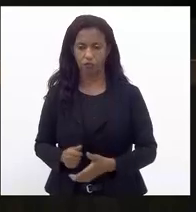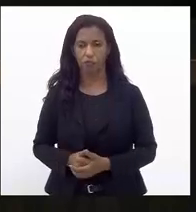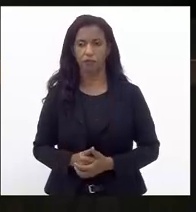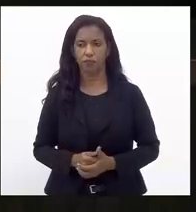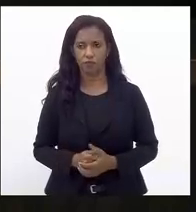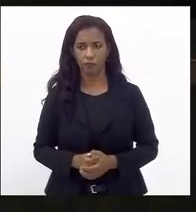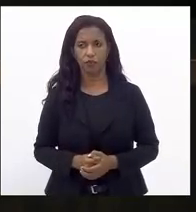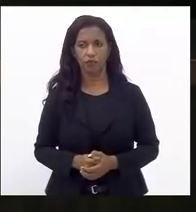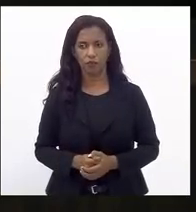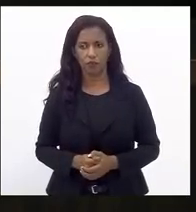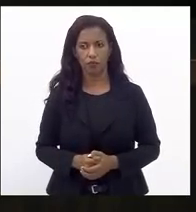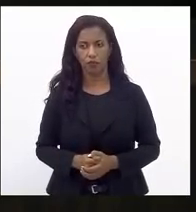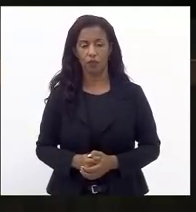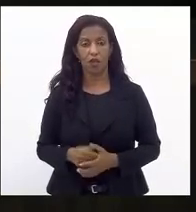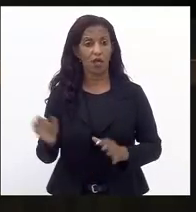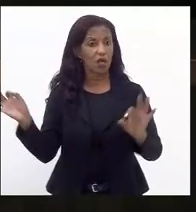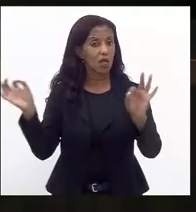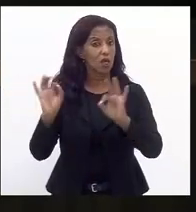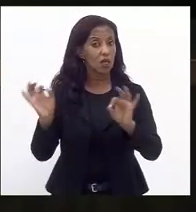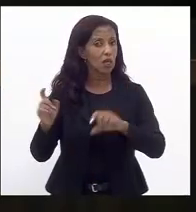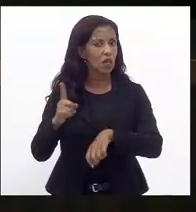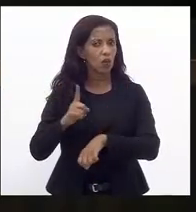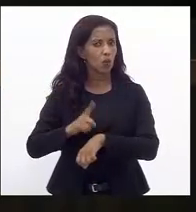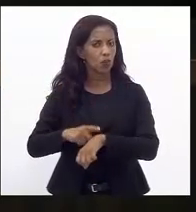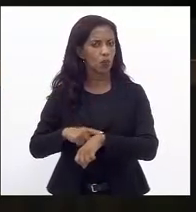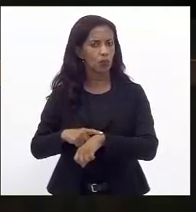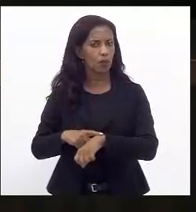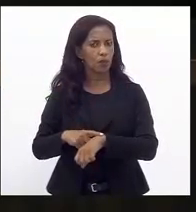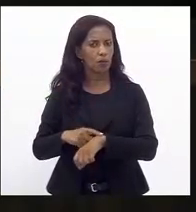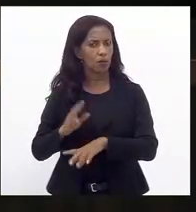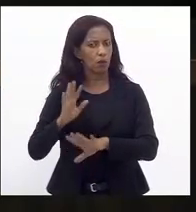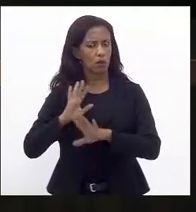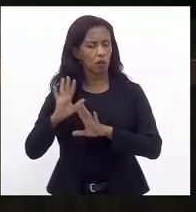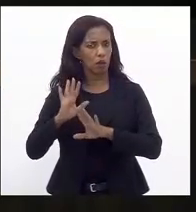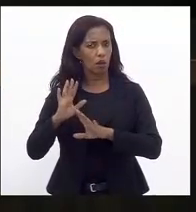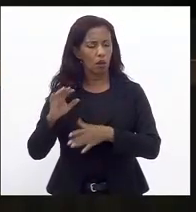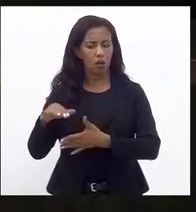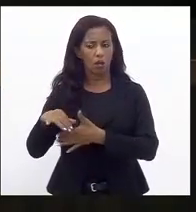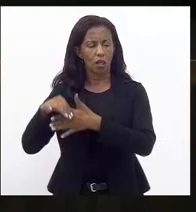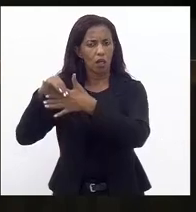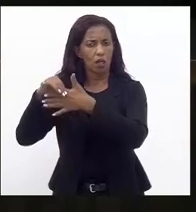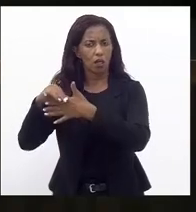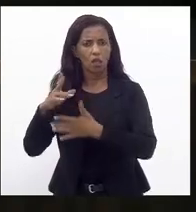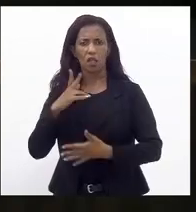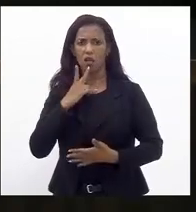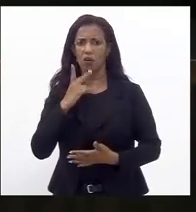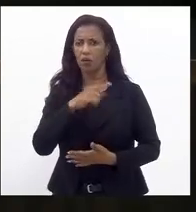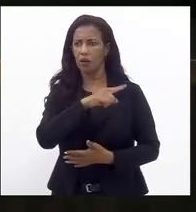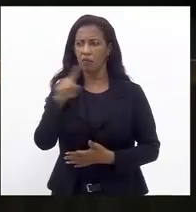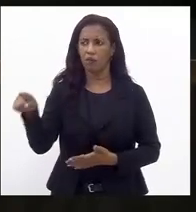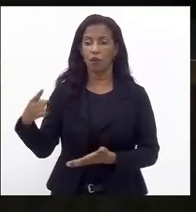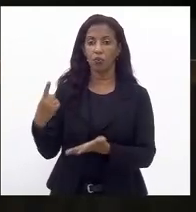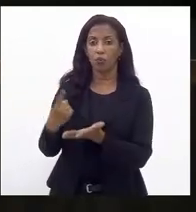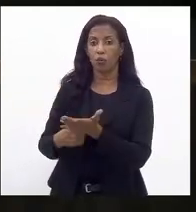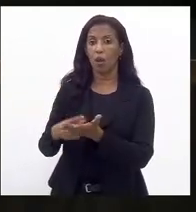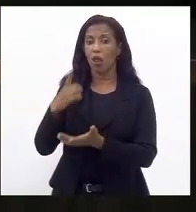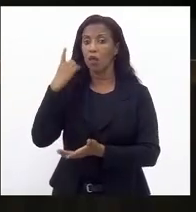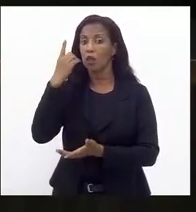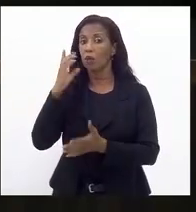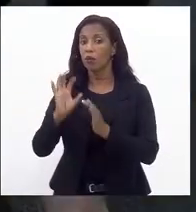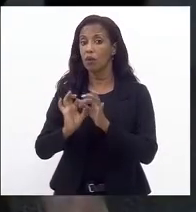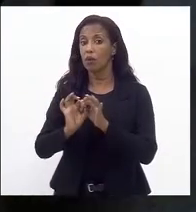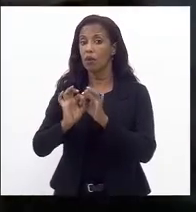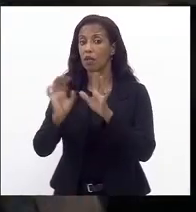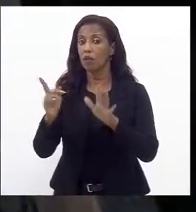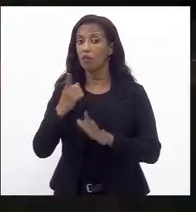responde não e depois não tem um e foi não vejo mulher negociações coletivas de fechado eu disse o deputado é livre